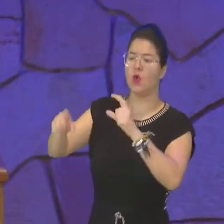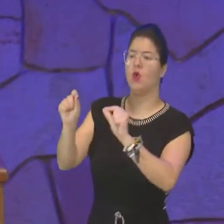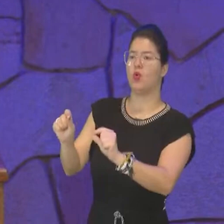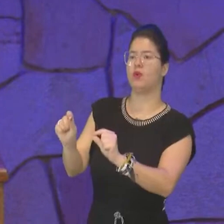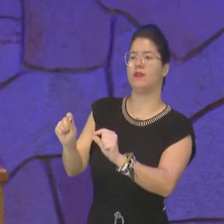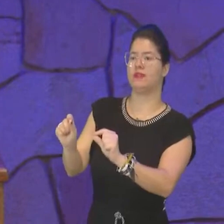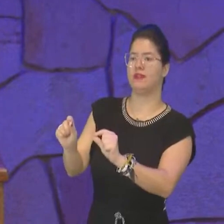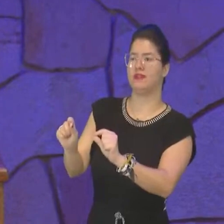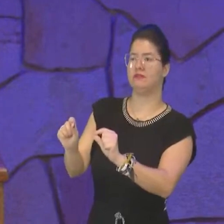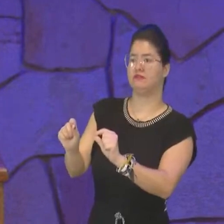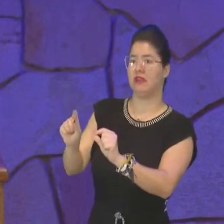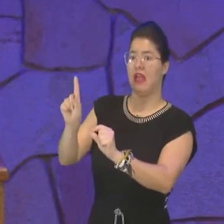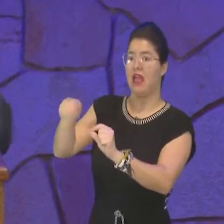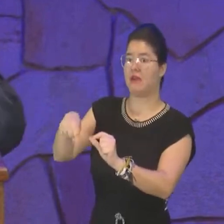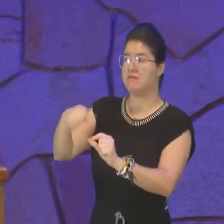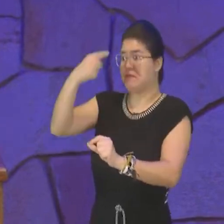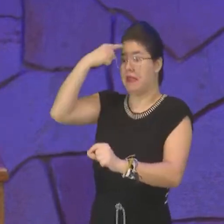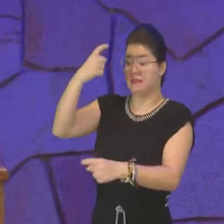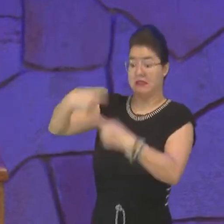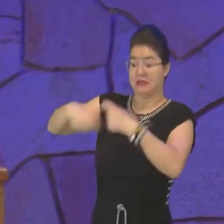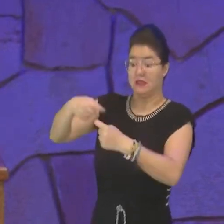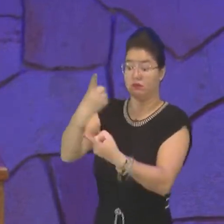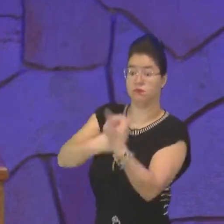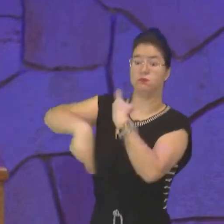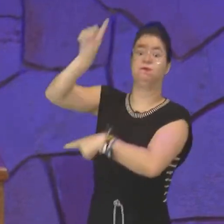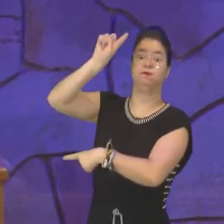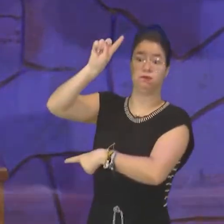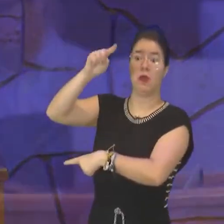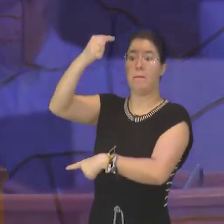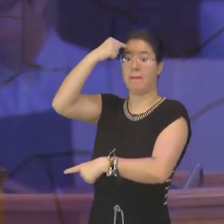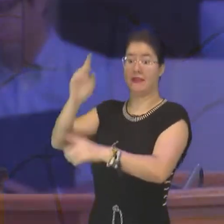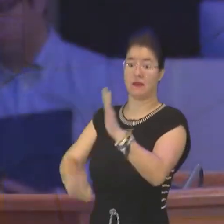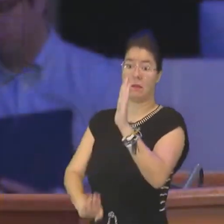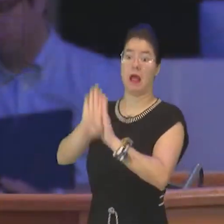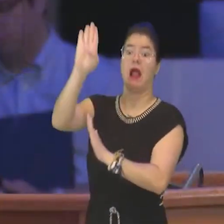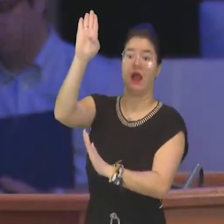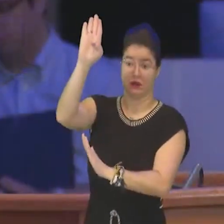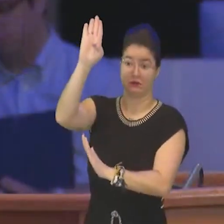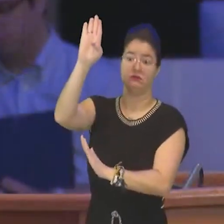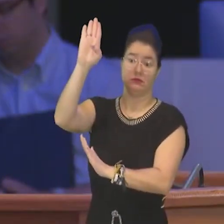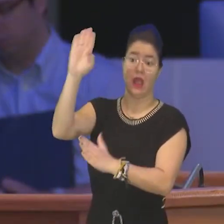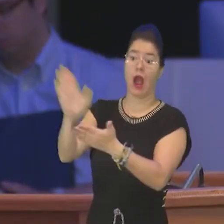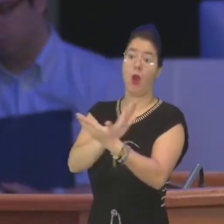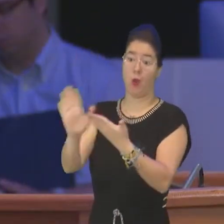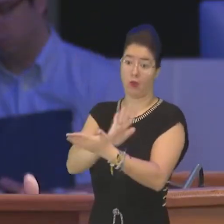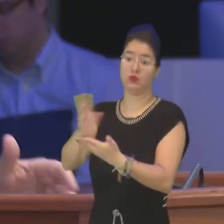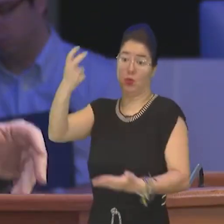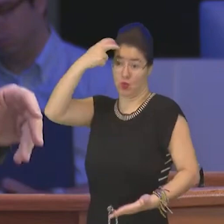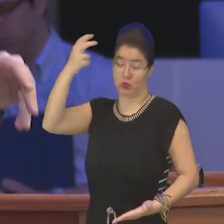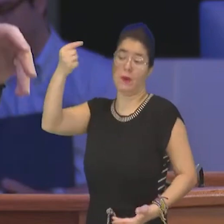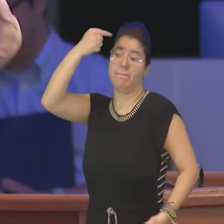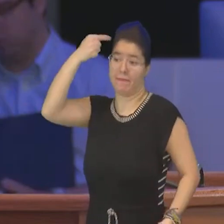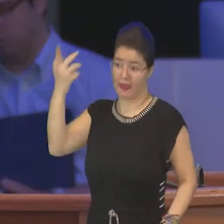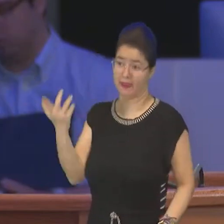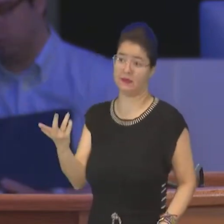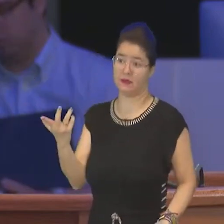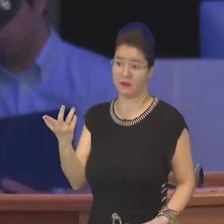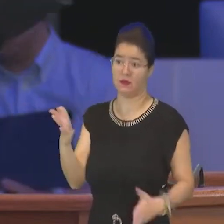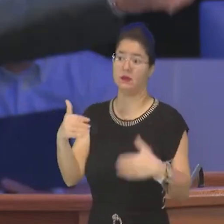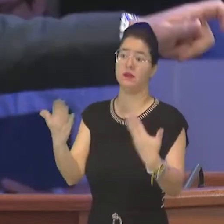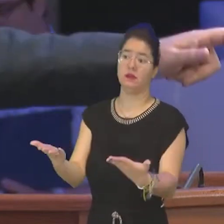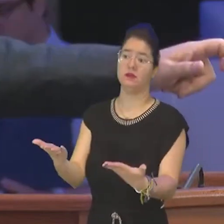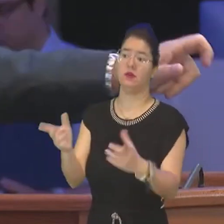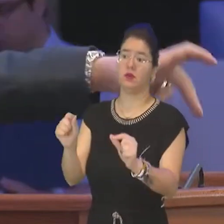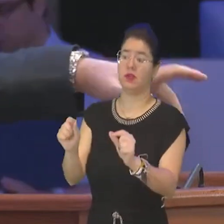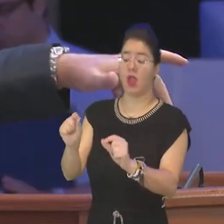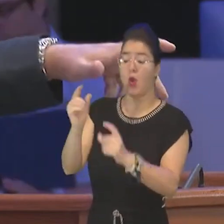de culto, de prosperidade, de avanço, de fertilidade em algumas áreas, entendendo assim que através